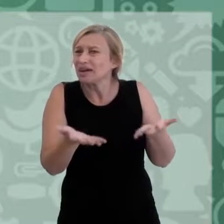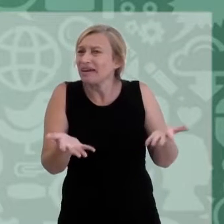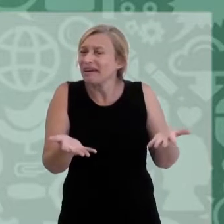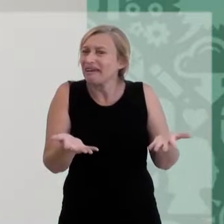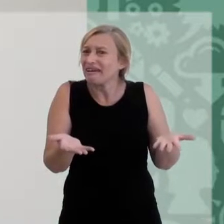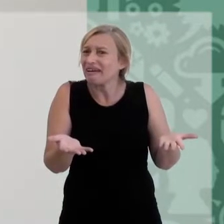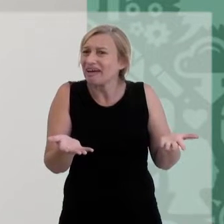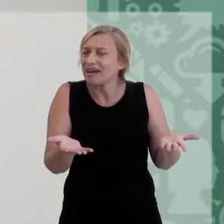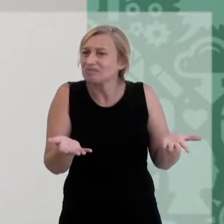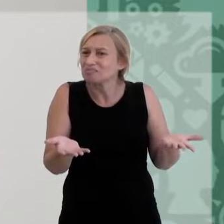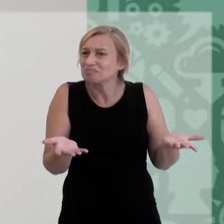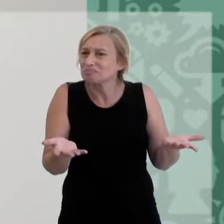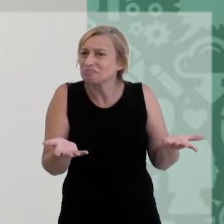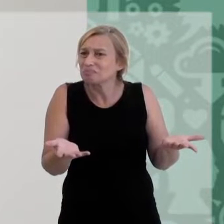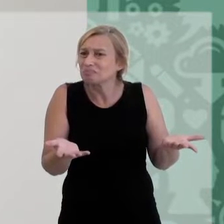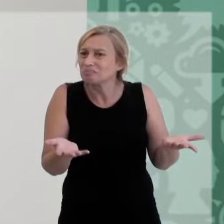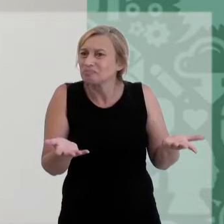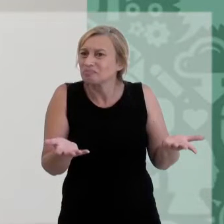aquela...